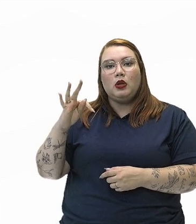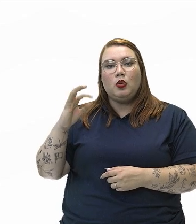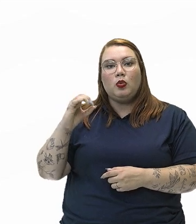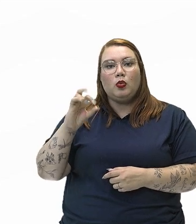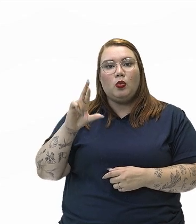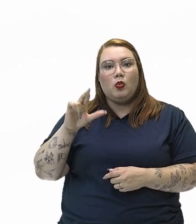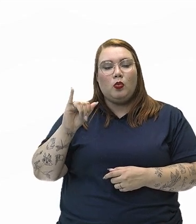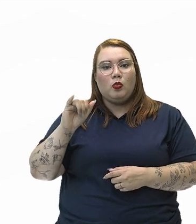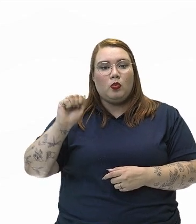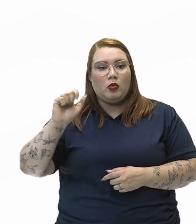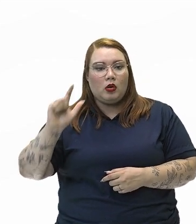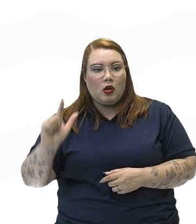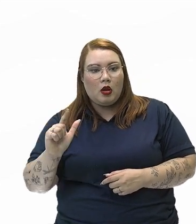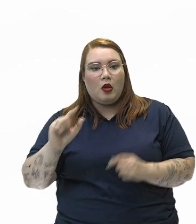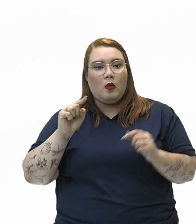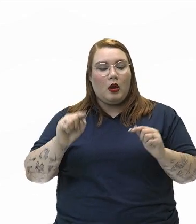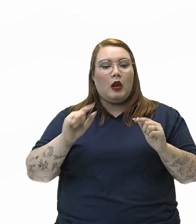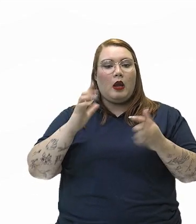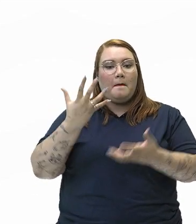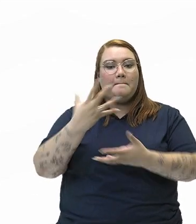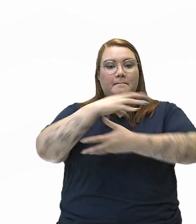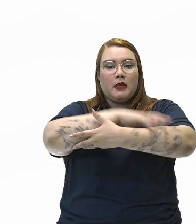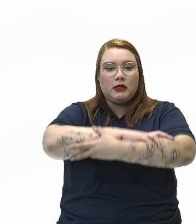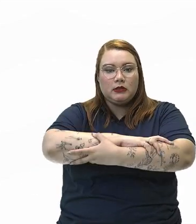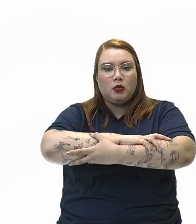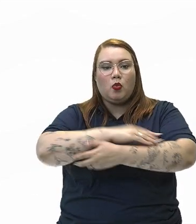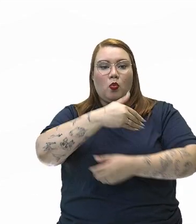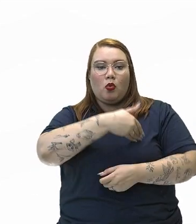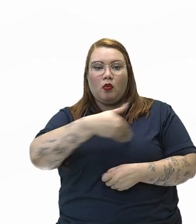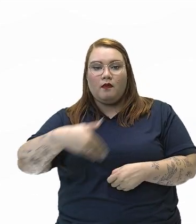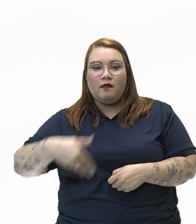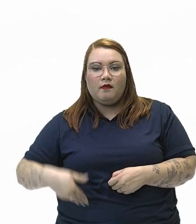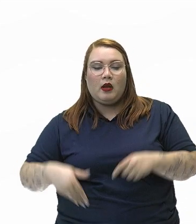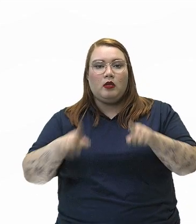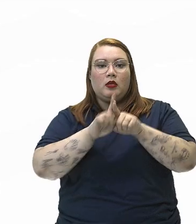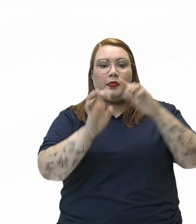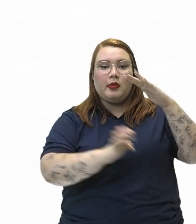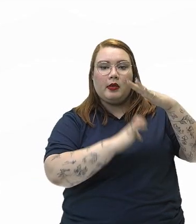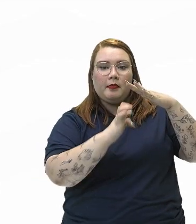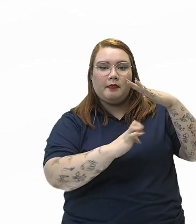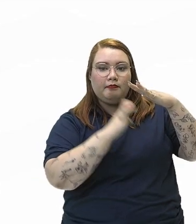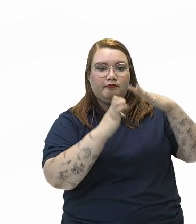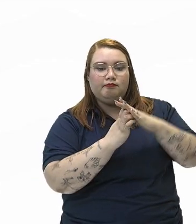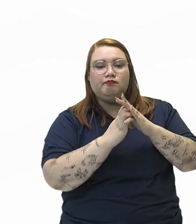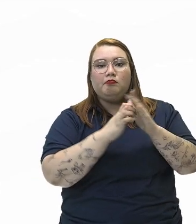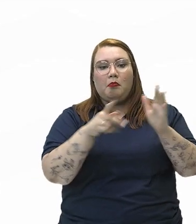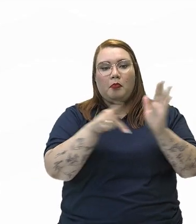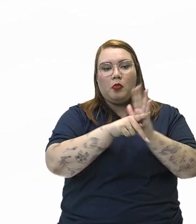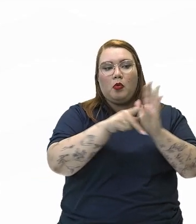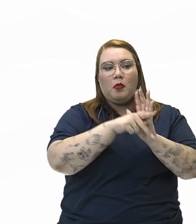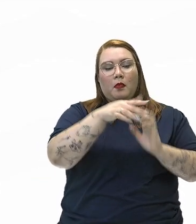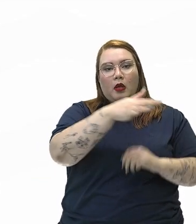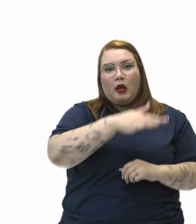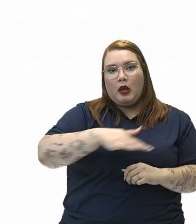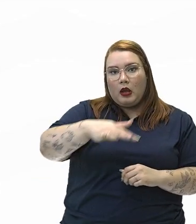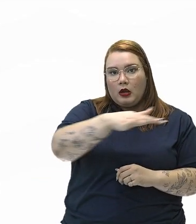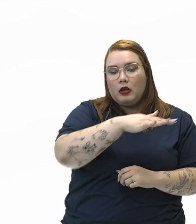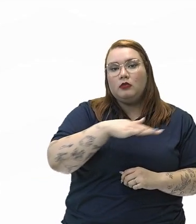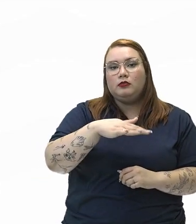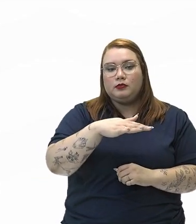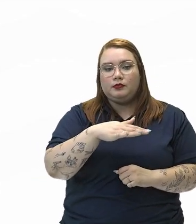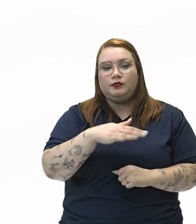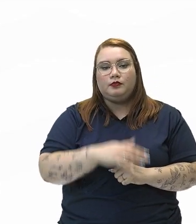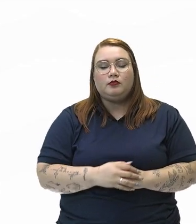onde um pacto ele é firmado entre o poder público e as associações de fabricantes de um